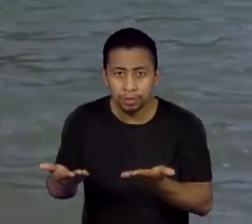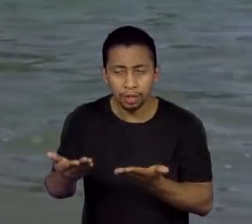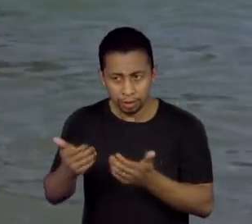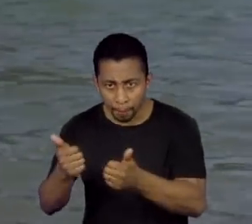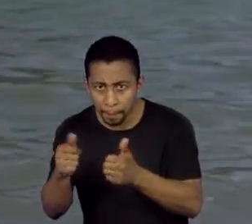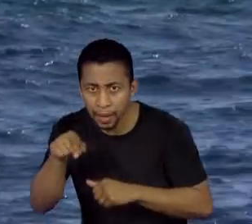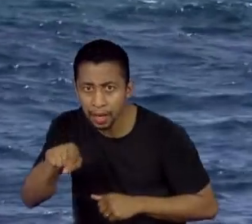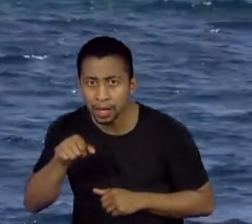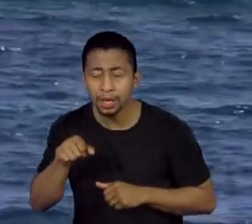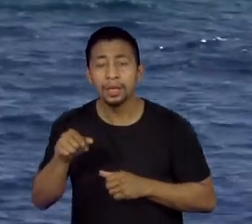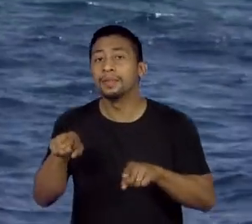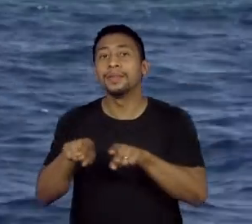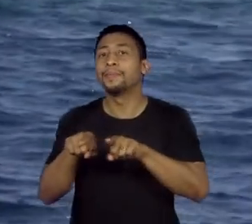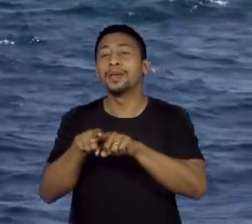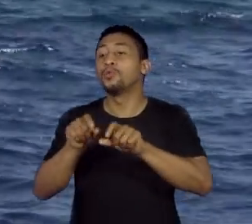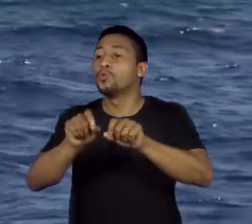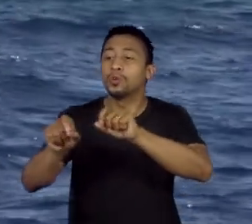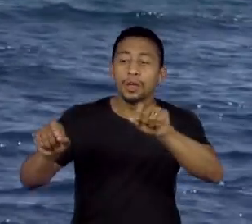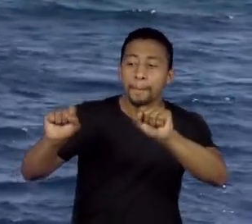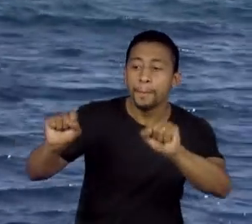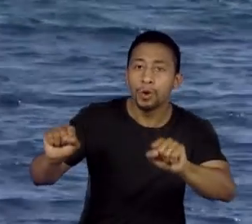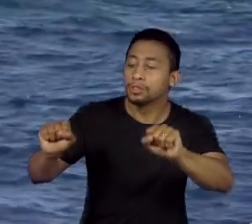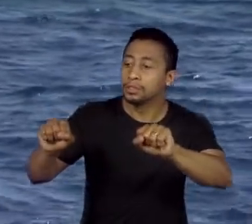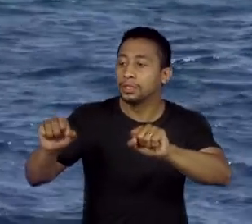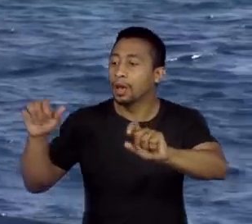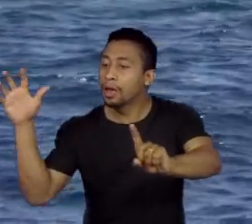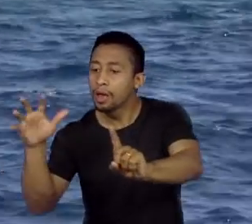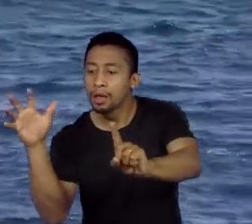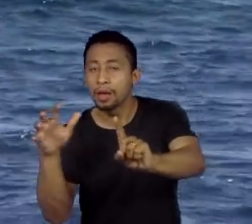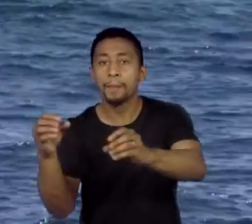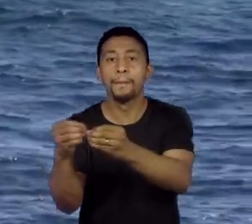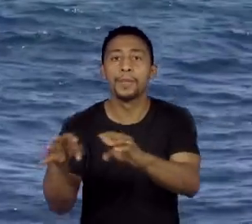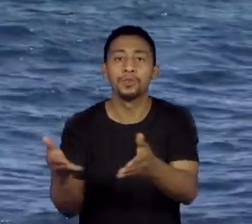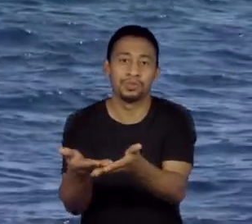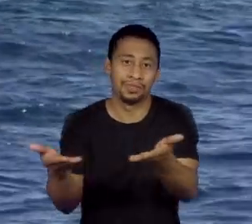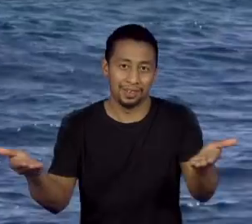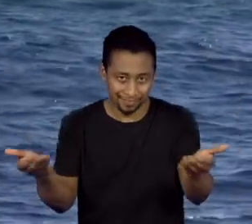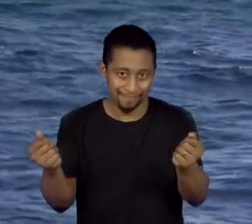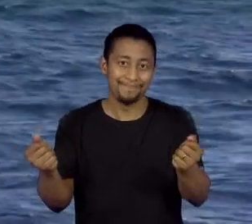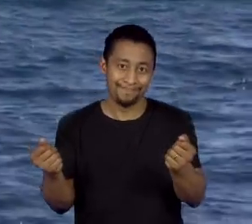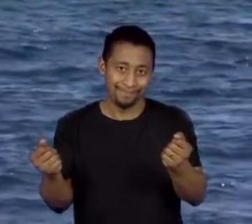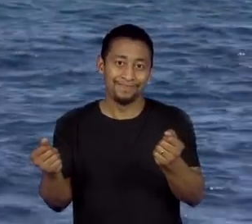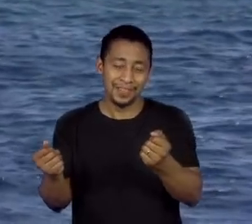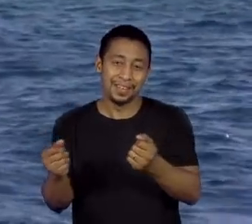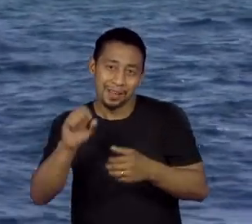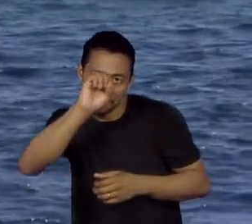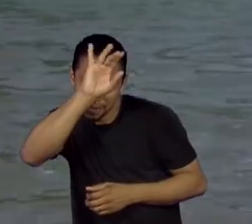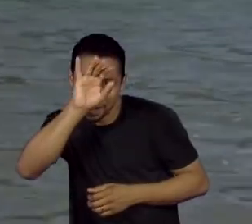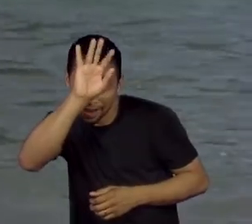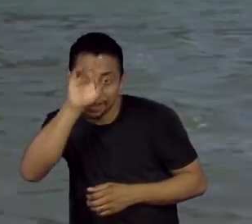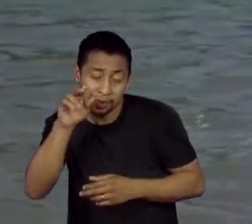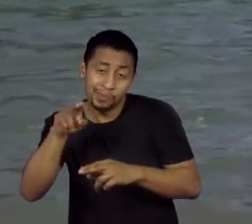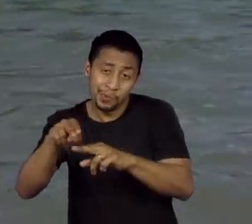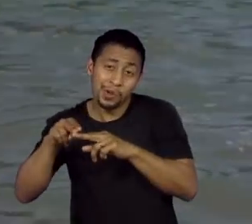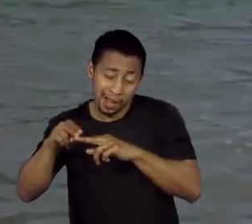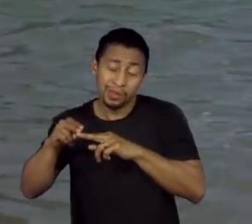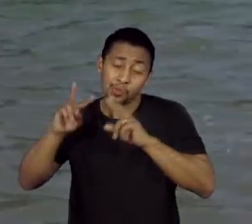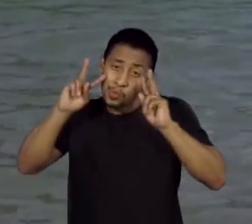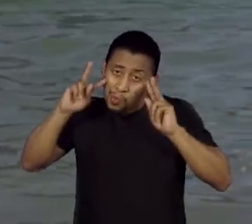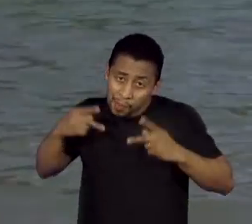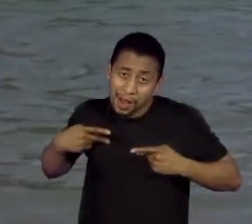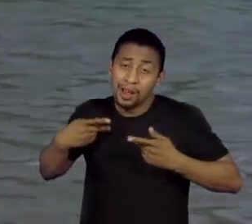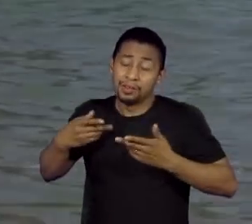são os impactos que podem estar prejudicando esses animais aqui, né, impactos antrópicos, né, produzidos pelas atividades